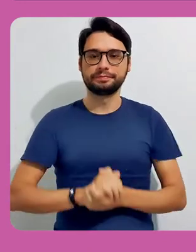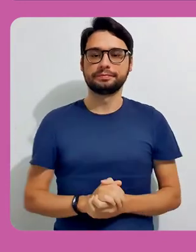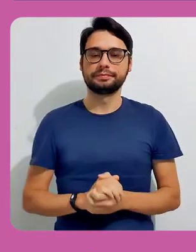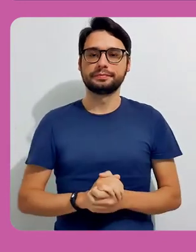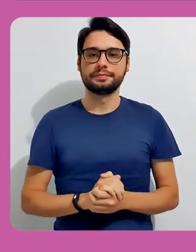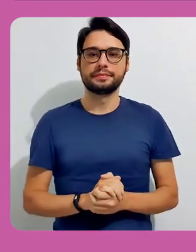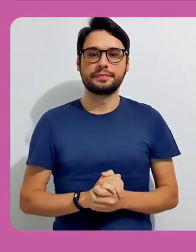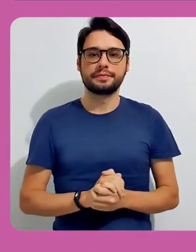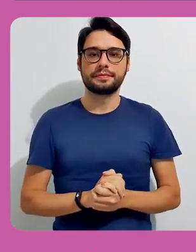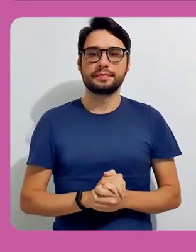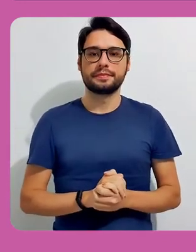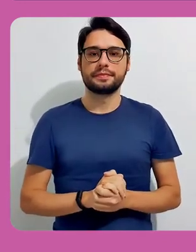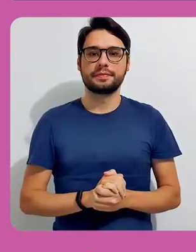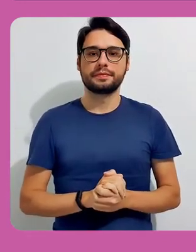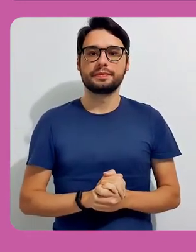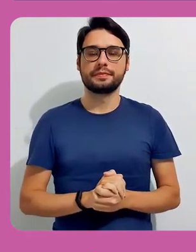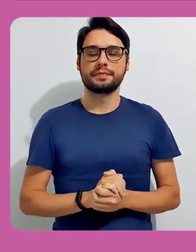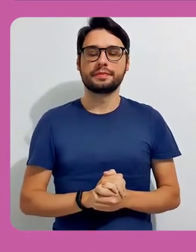mundo